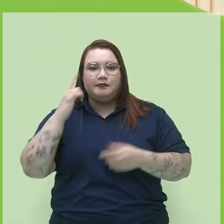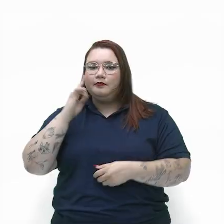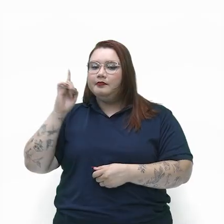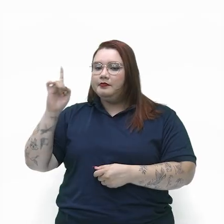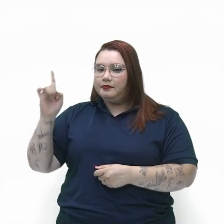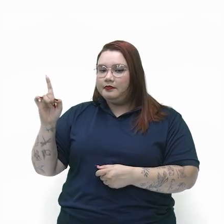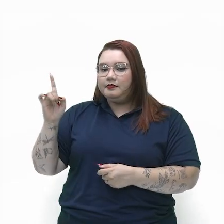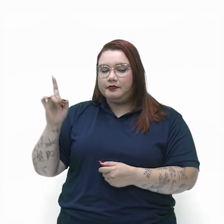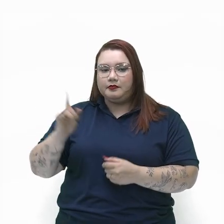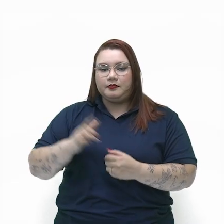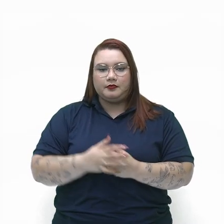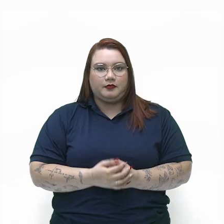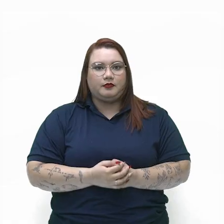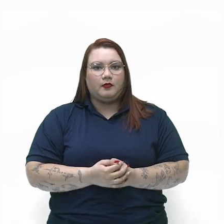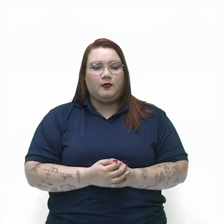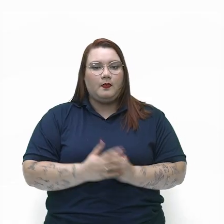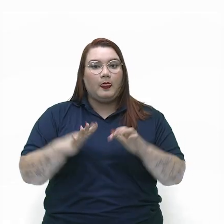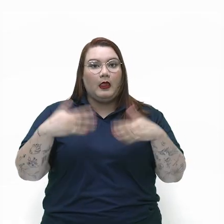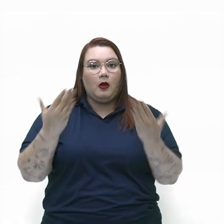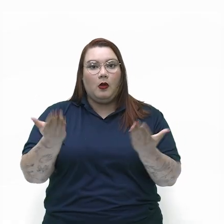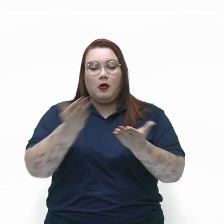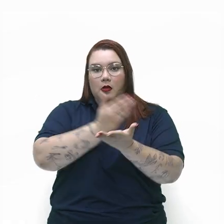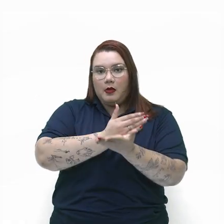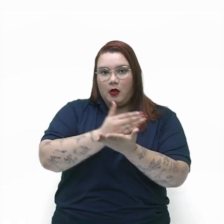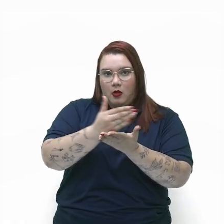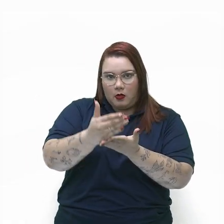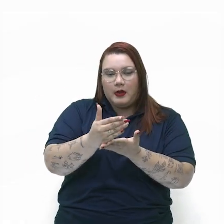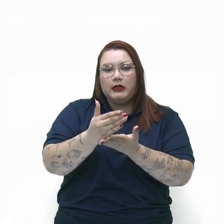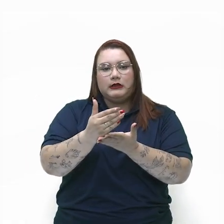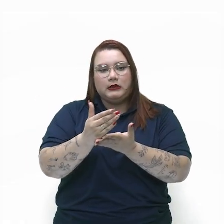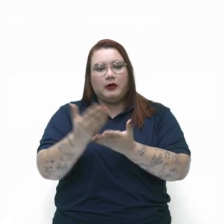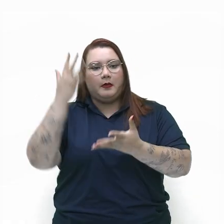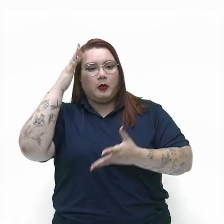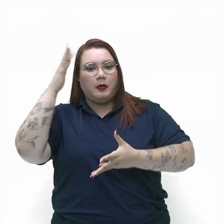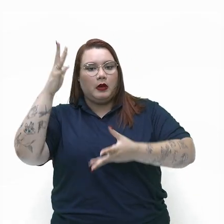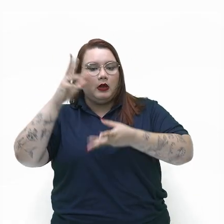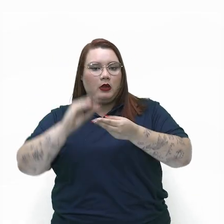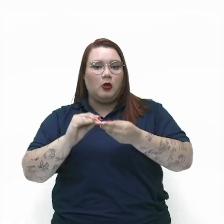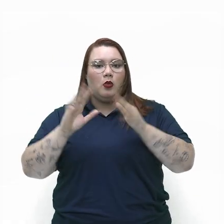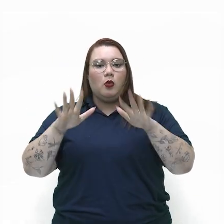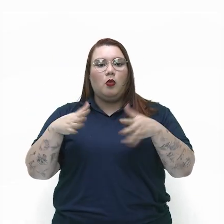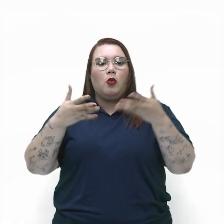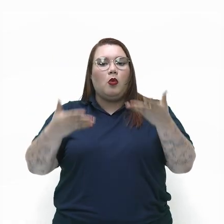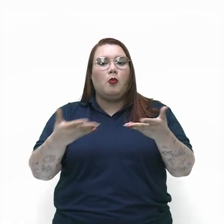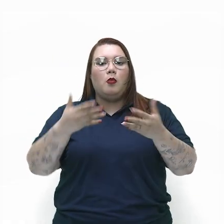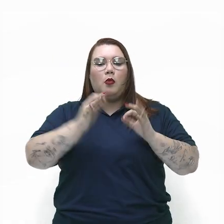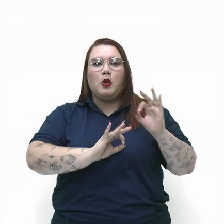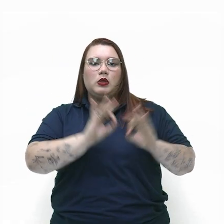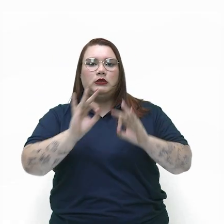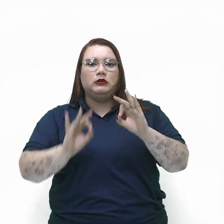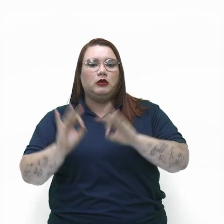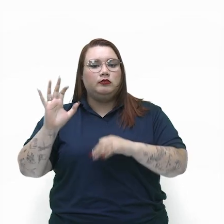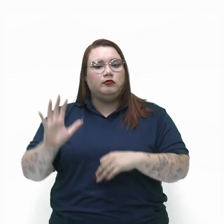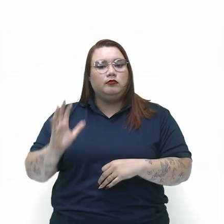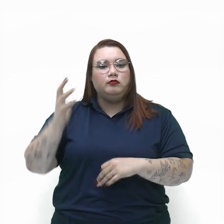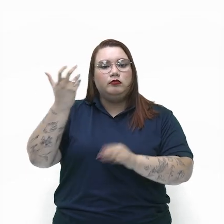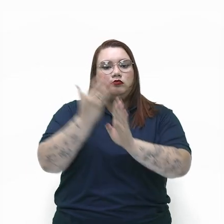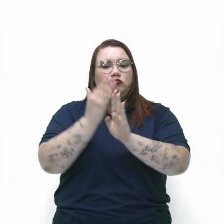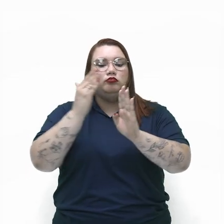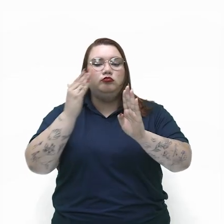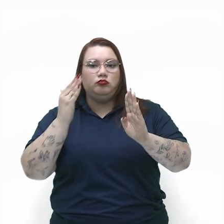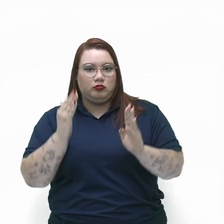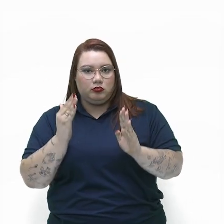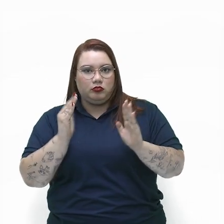lá. Então, para a gente iniciar essa viagem, a gente vai entender exatamente como é que ocorre o processo